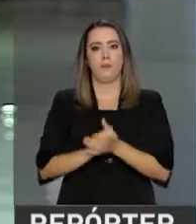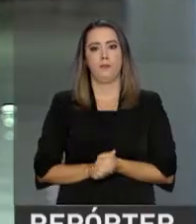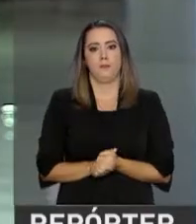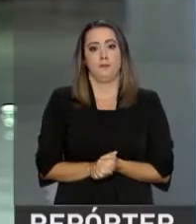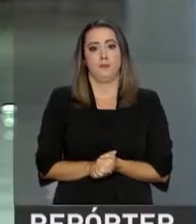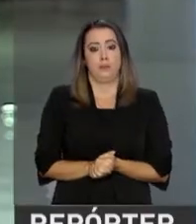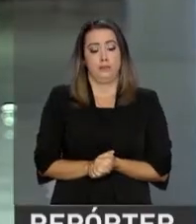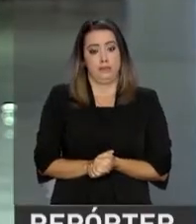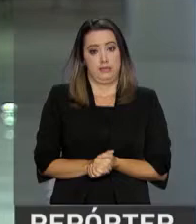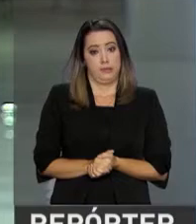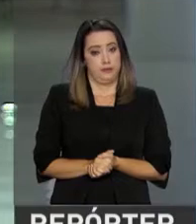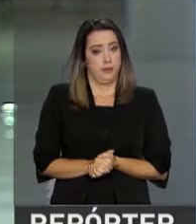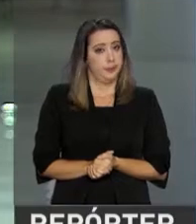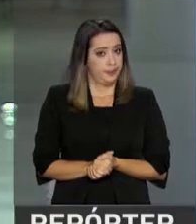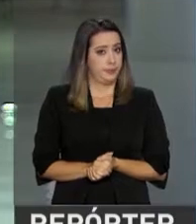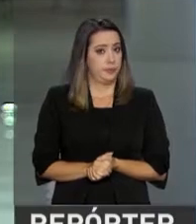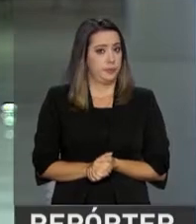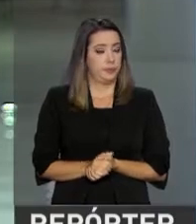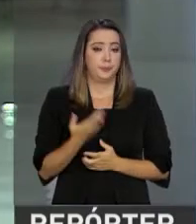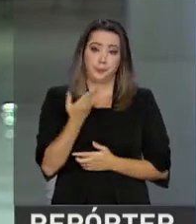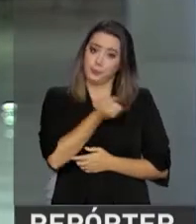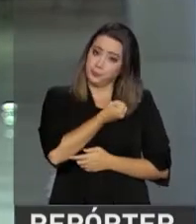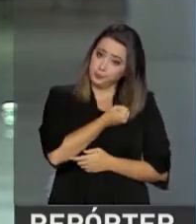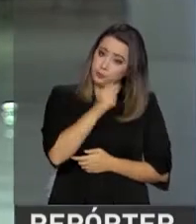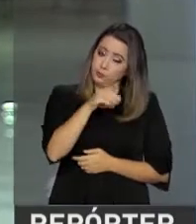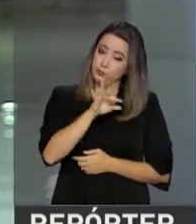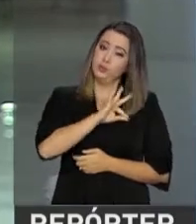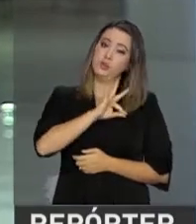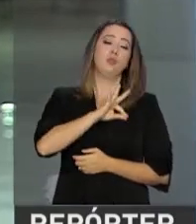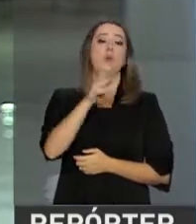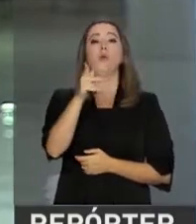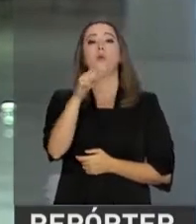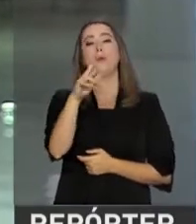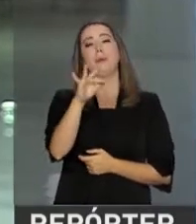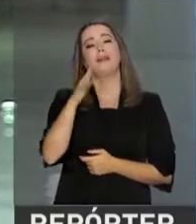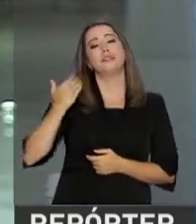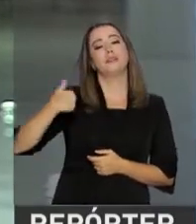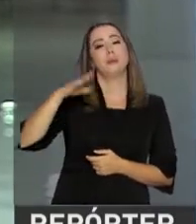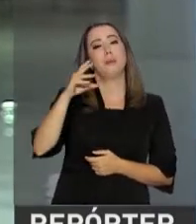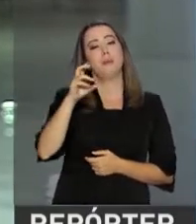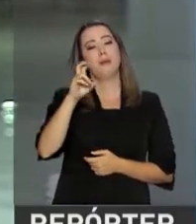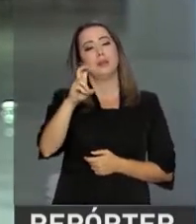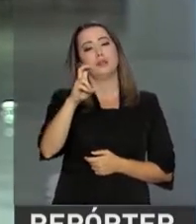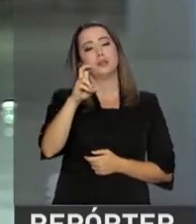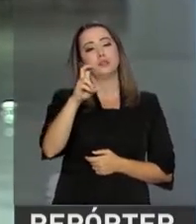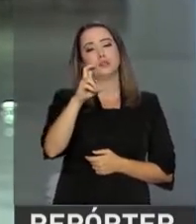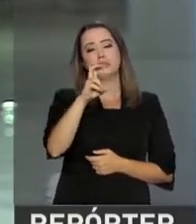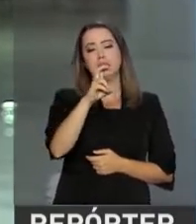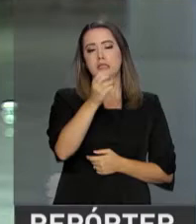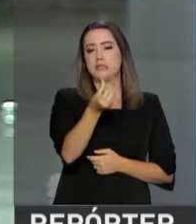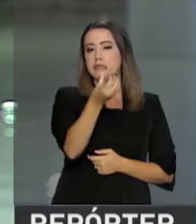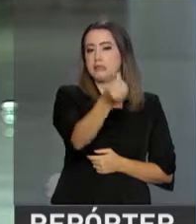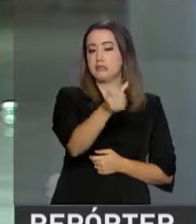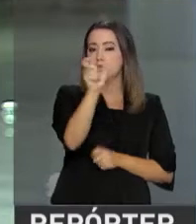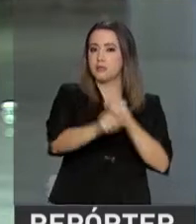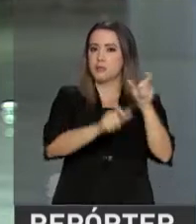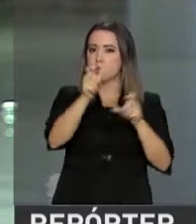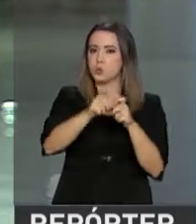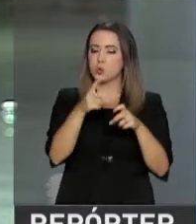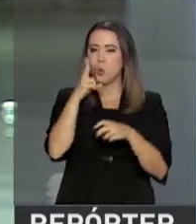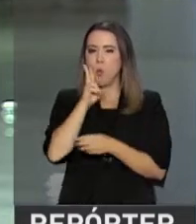e ainda de acordo com os dados da prf 566 condutores foram flagrados dirigindo